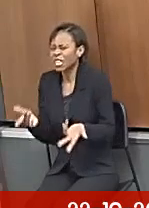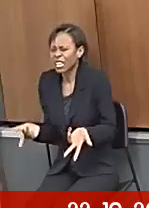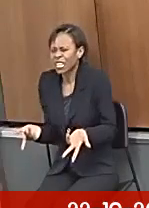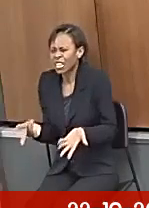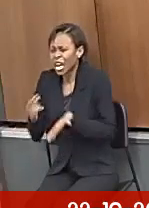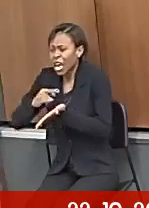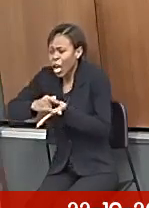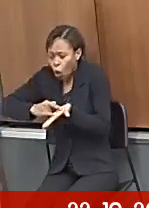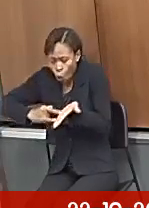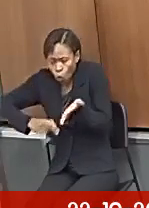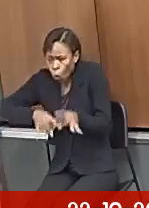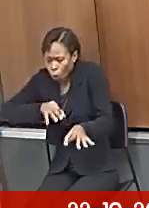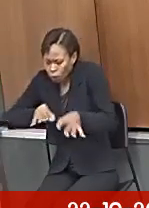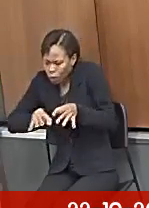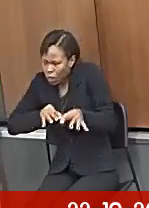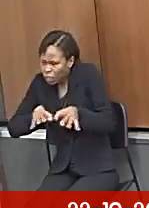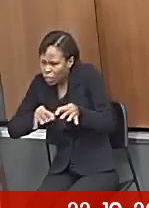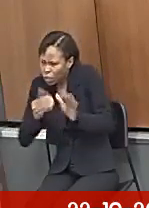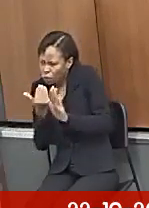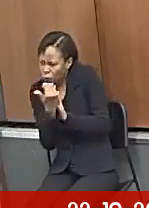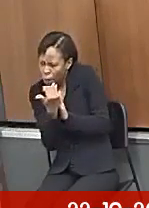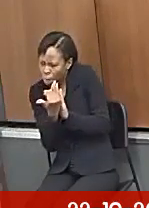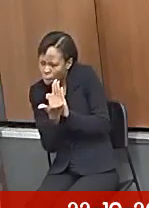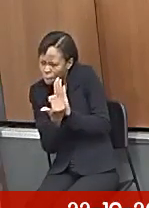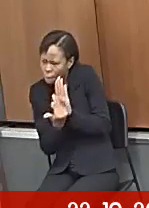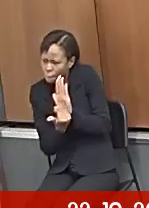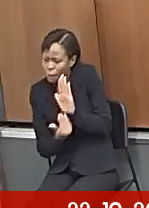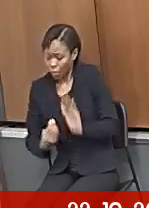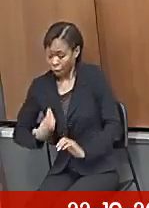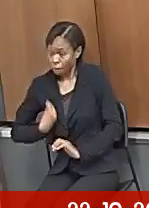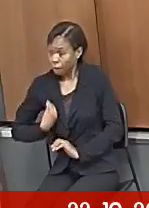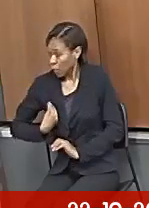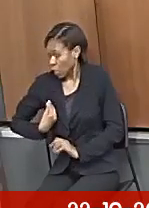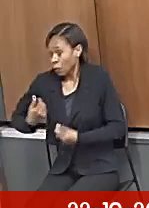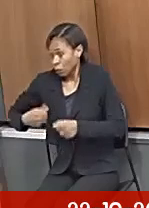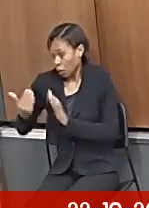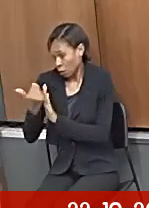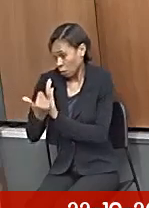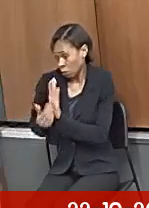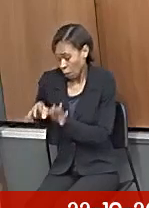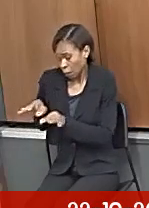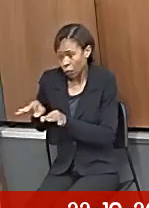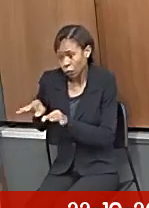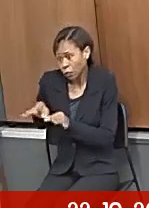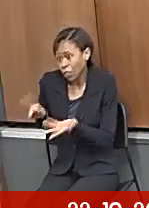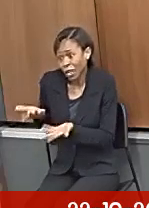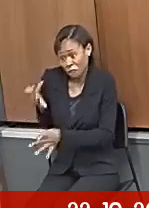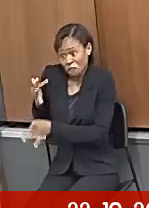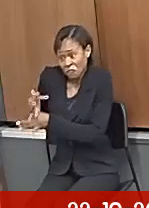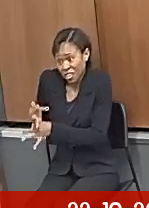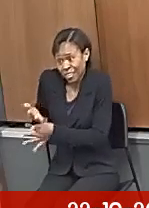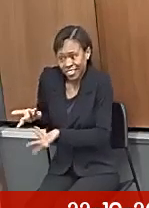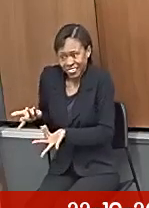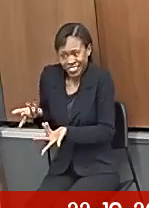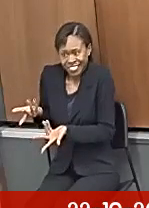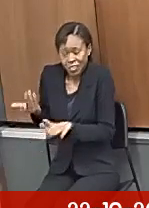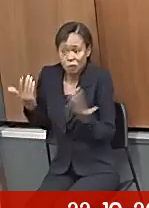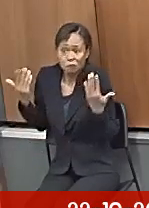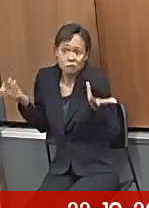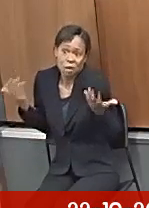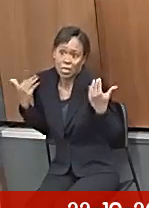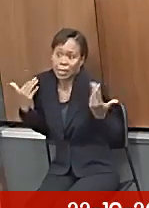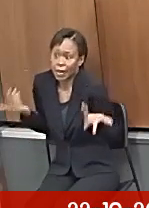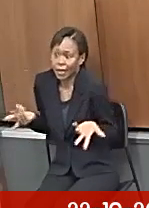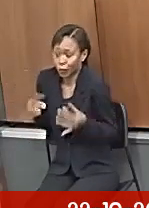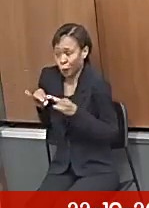um planejamento. Tudo na nossa vida a gente planeja. A gente planeja as férias, a gente planeja o que a gente vai fazer no